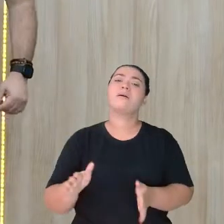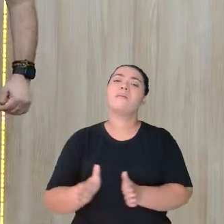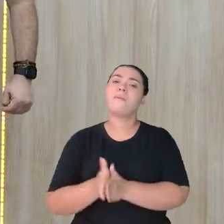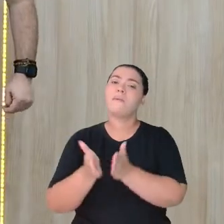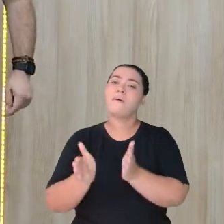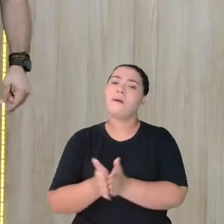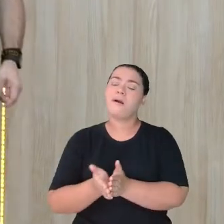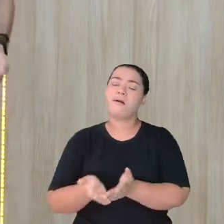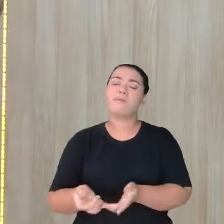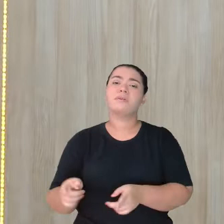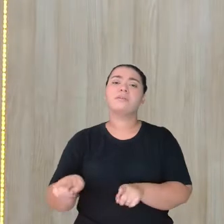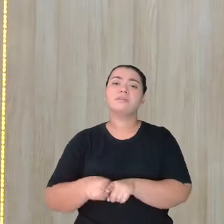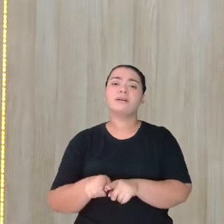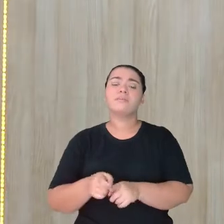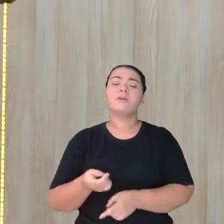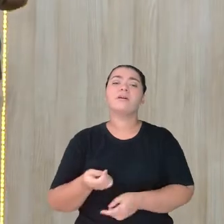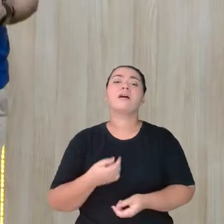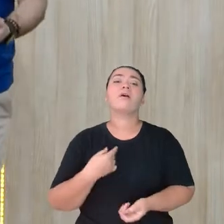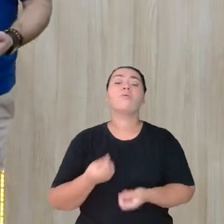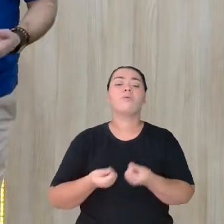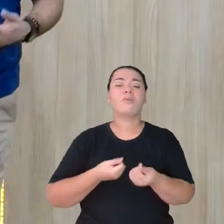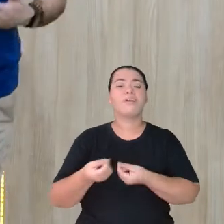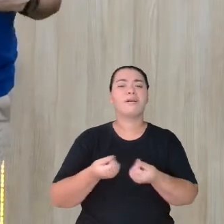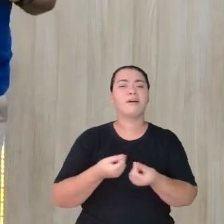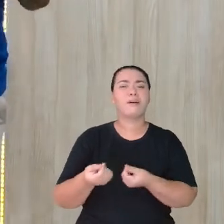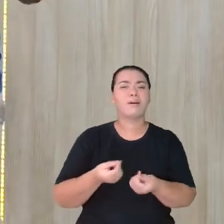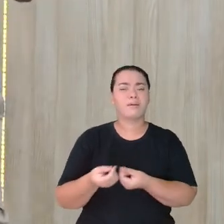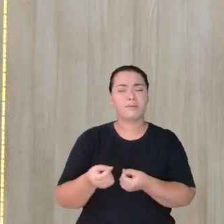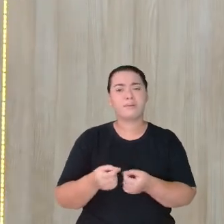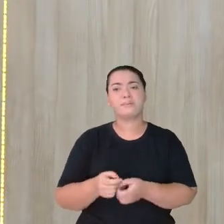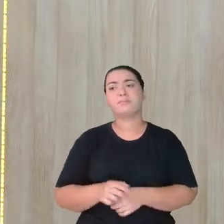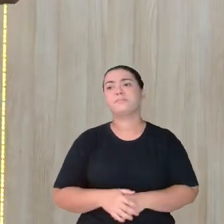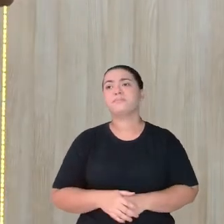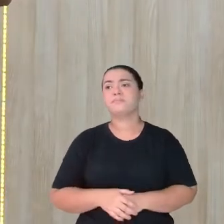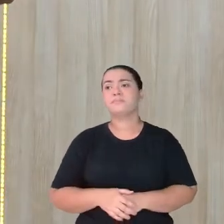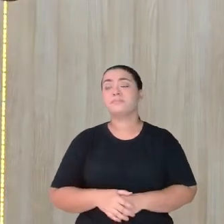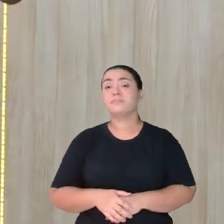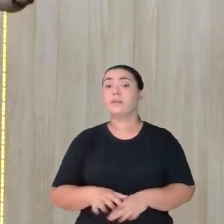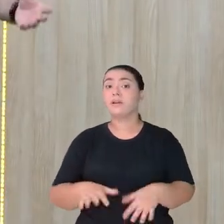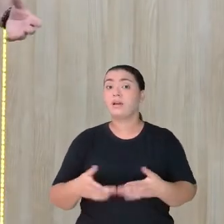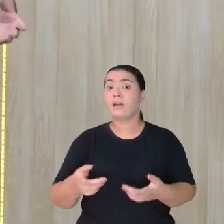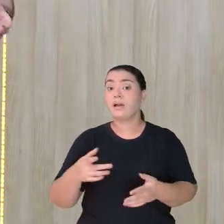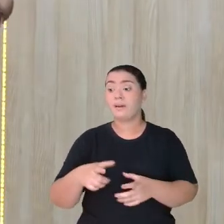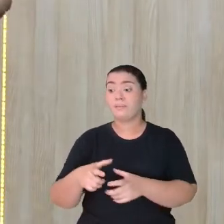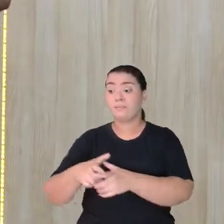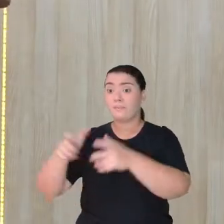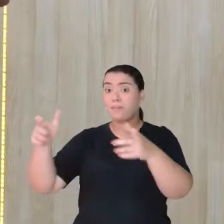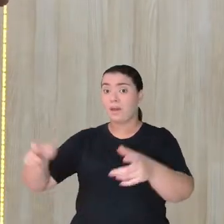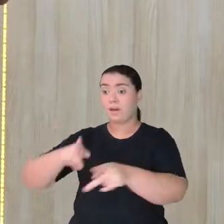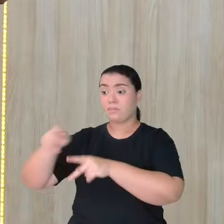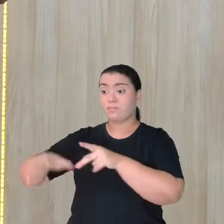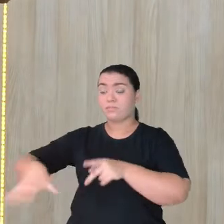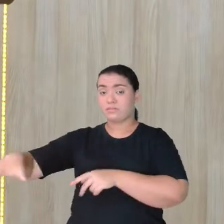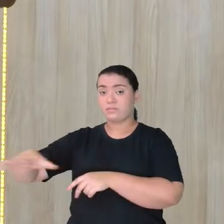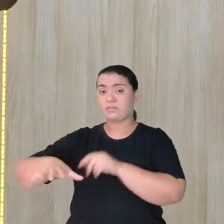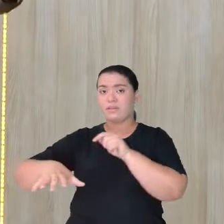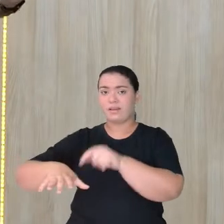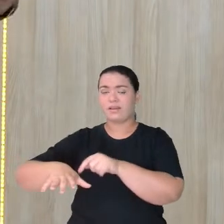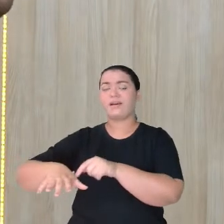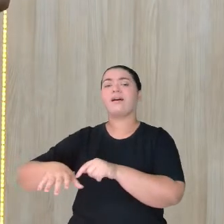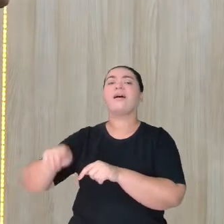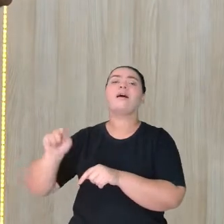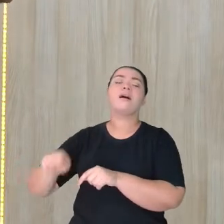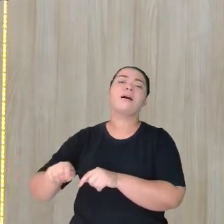comerciantes, que, como a gente mencionou aqui, certo? A maioria da população, ela vai passar